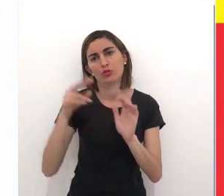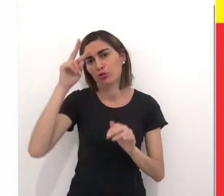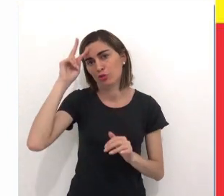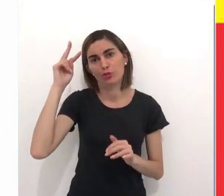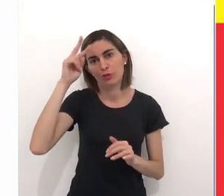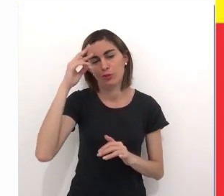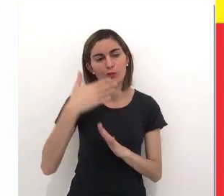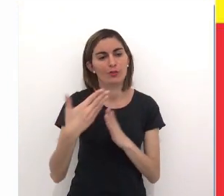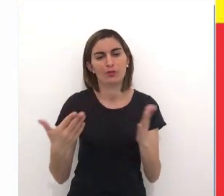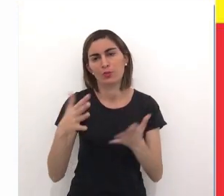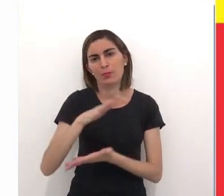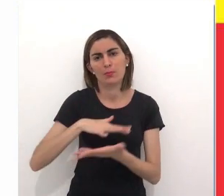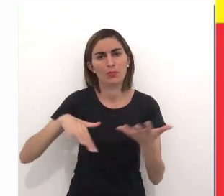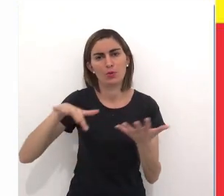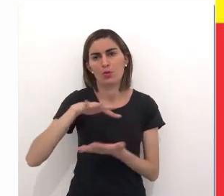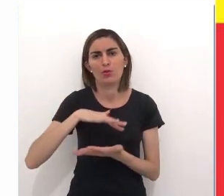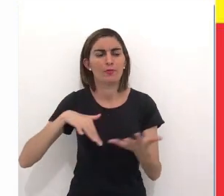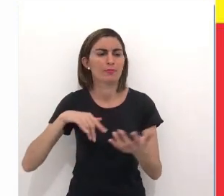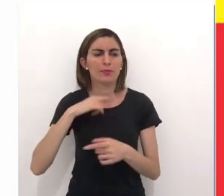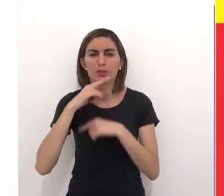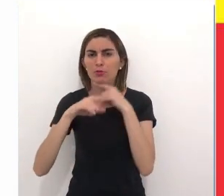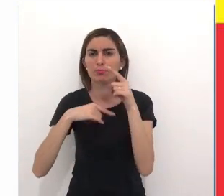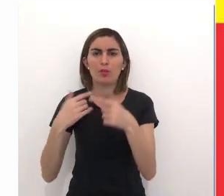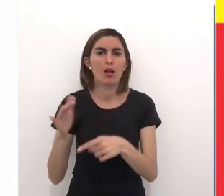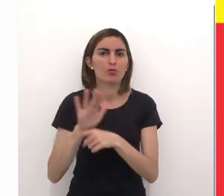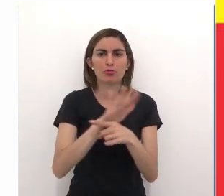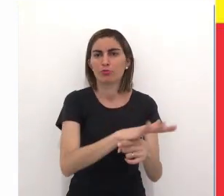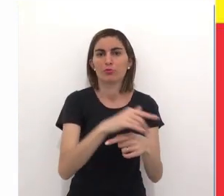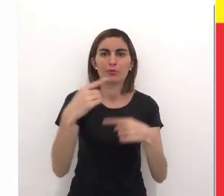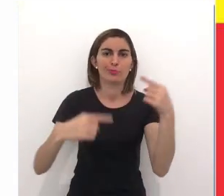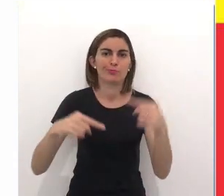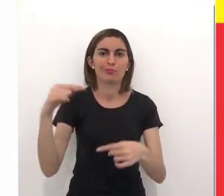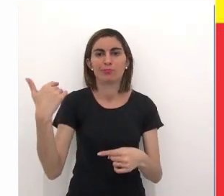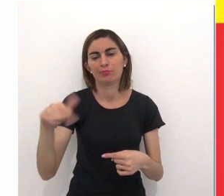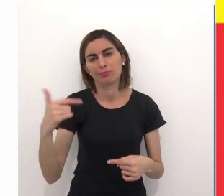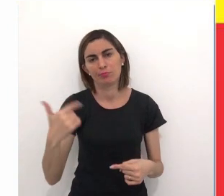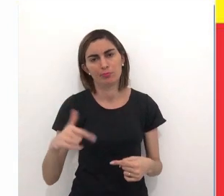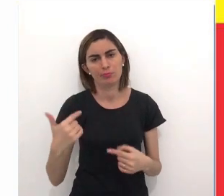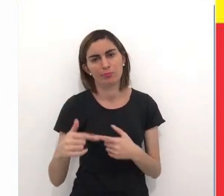da história. O movimento não encontraram respaldo político